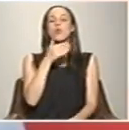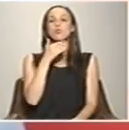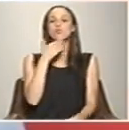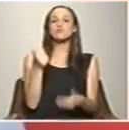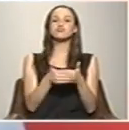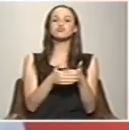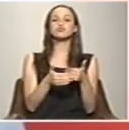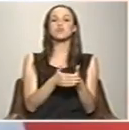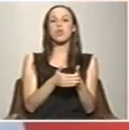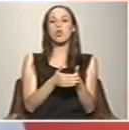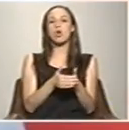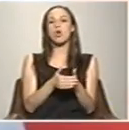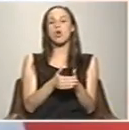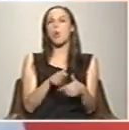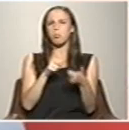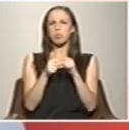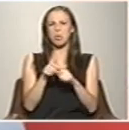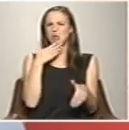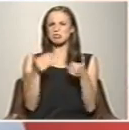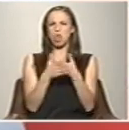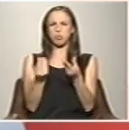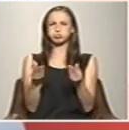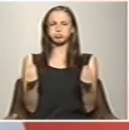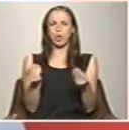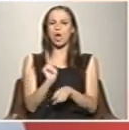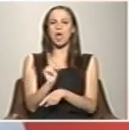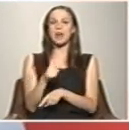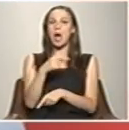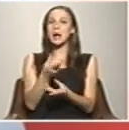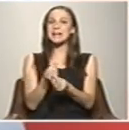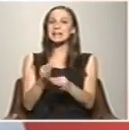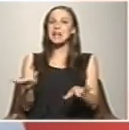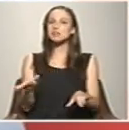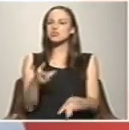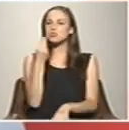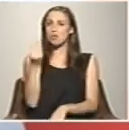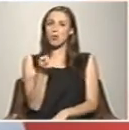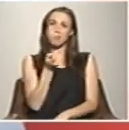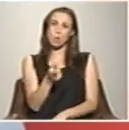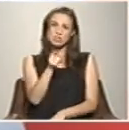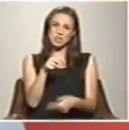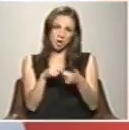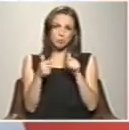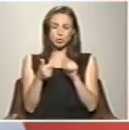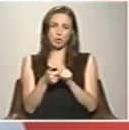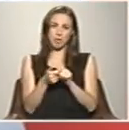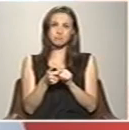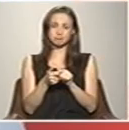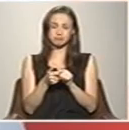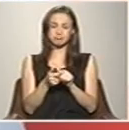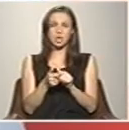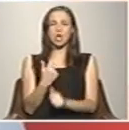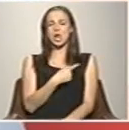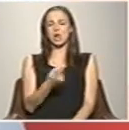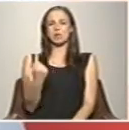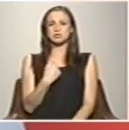é haver muitos idosos, é haver muito poucas crianças e jovens. É precisamente aí, quando nós, em